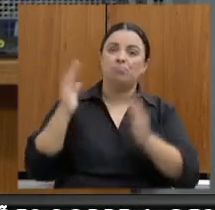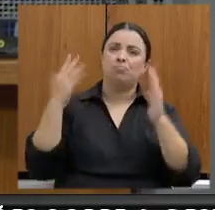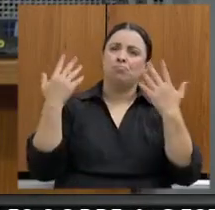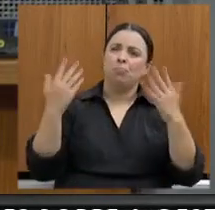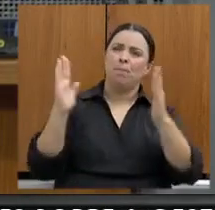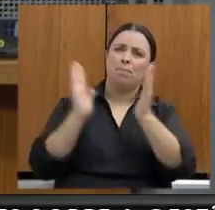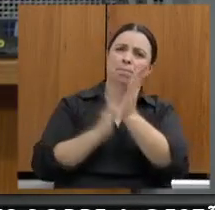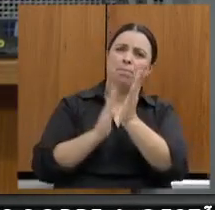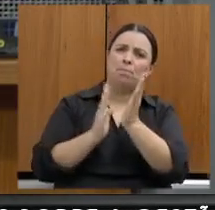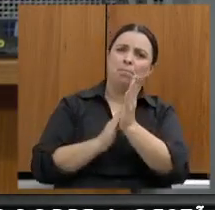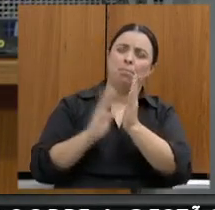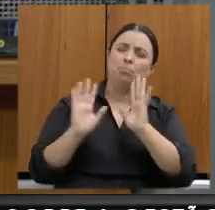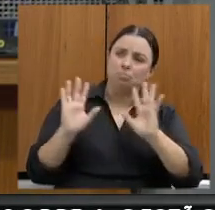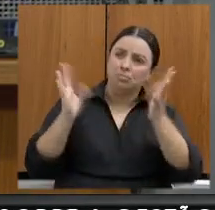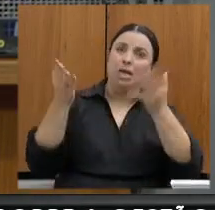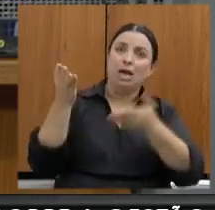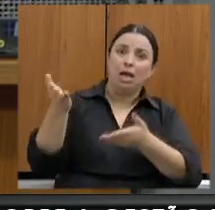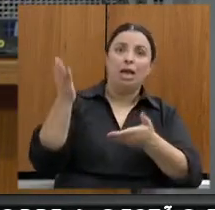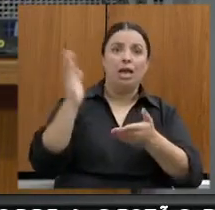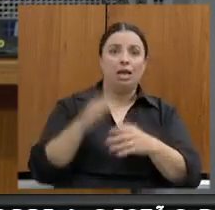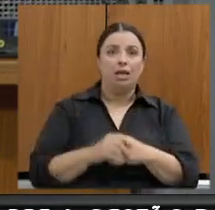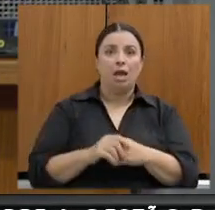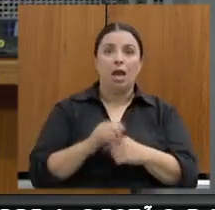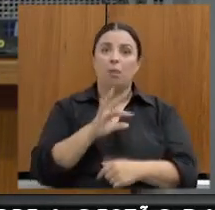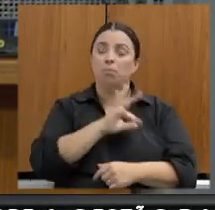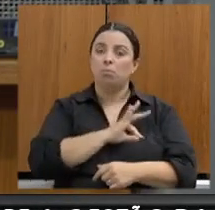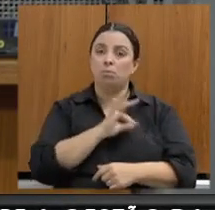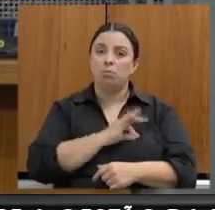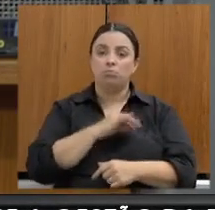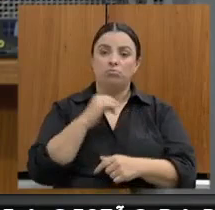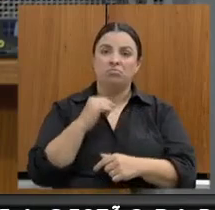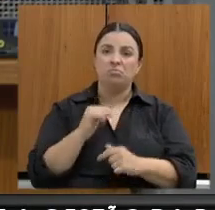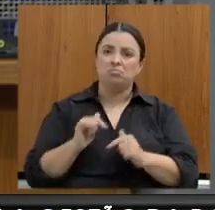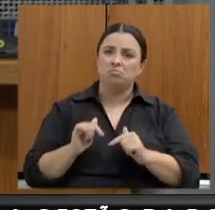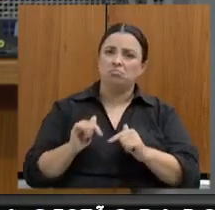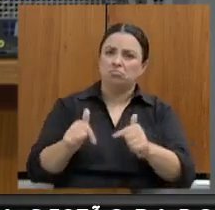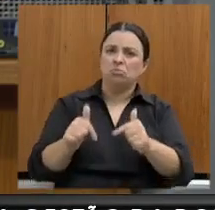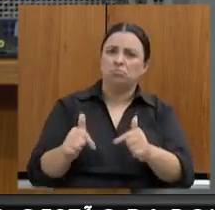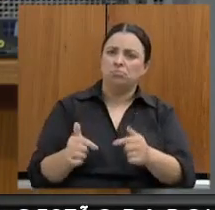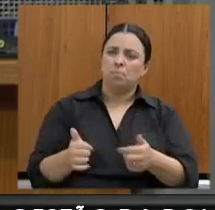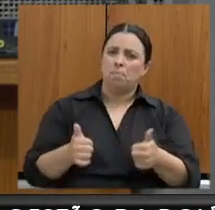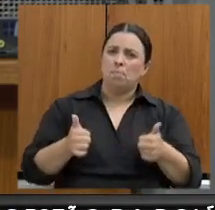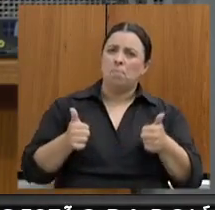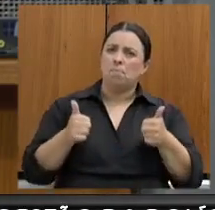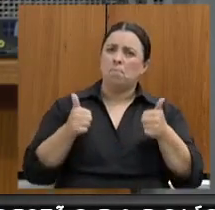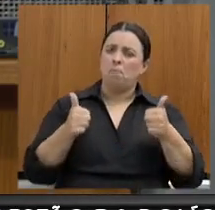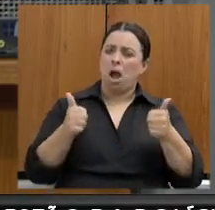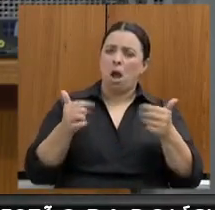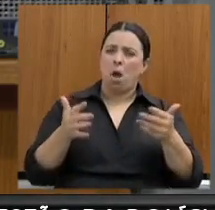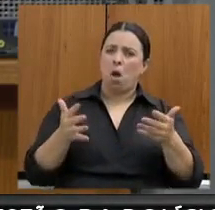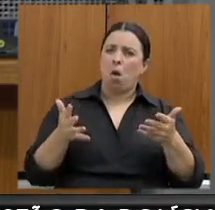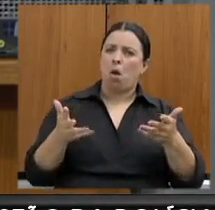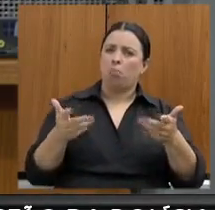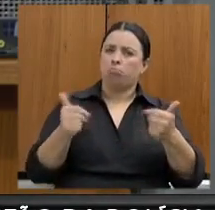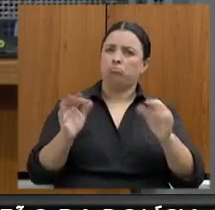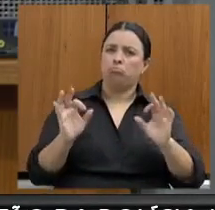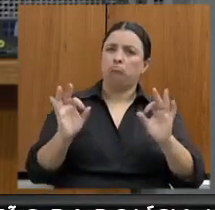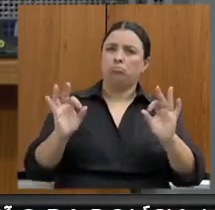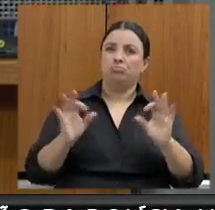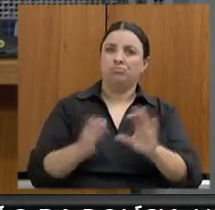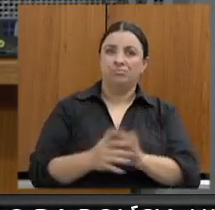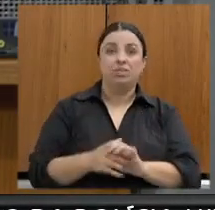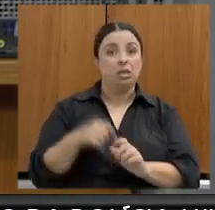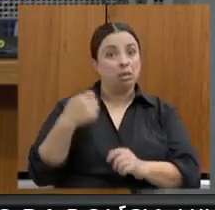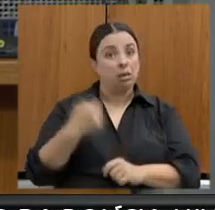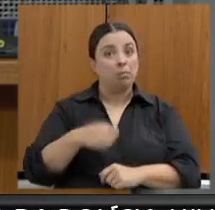agiu muito bem deixou uma uma lição de ação ação que a polícia deve